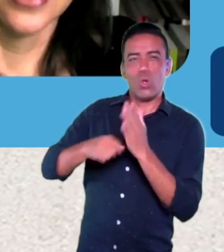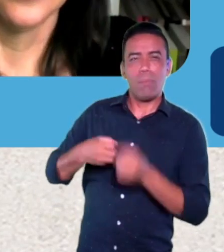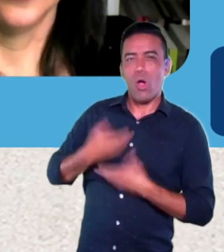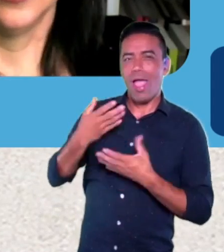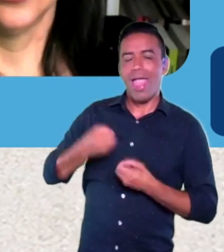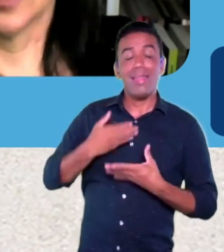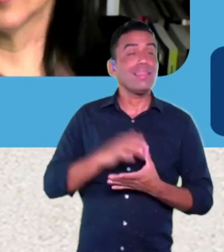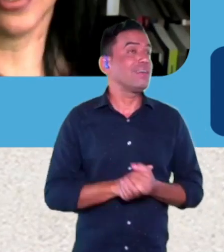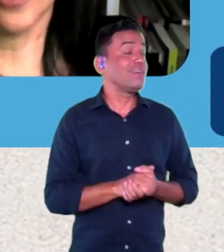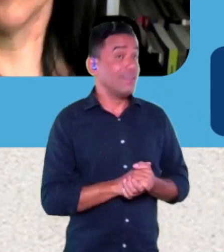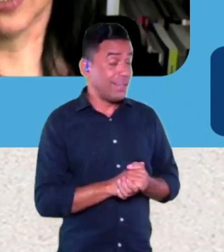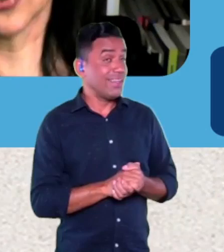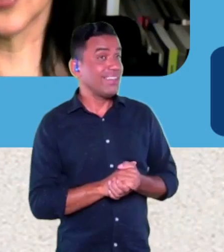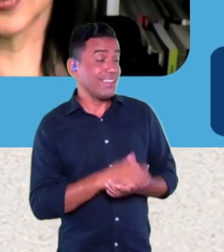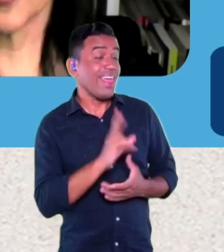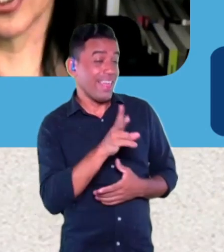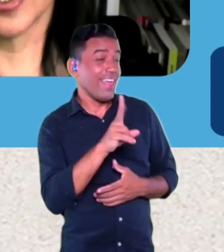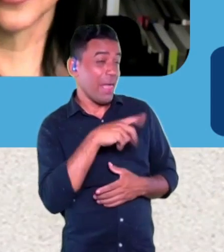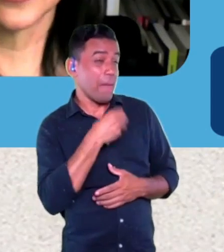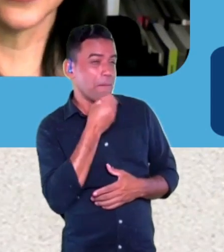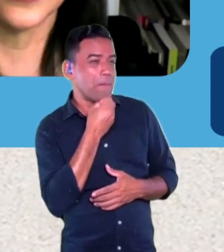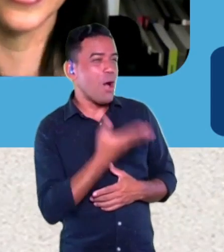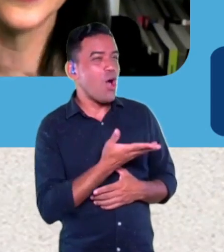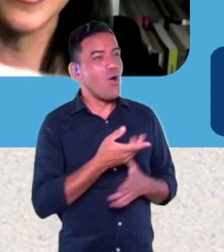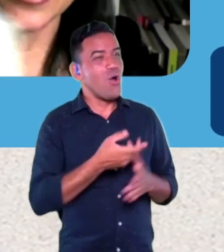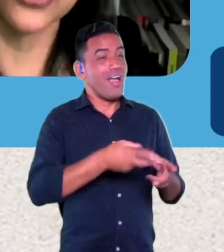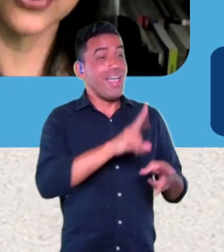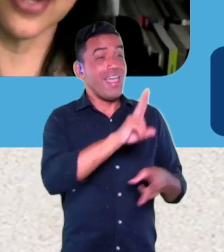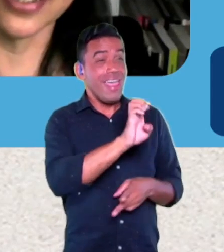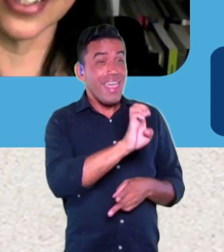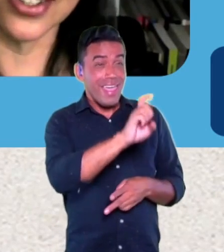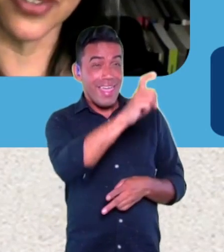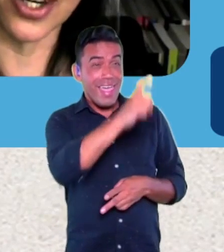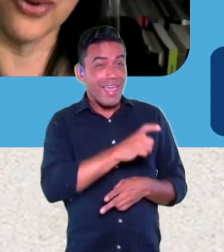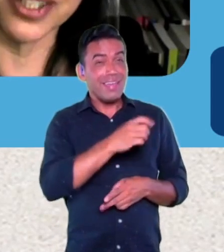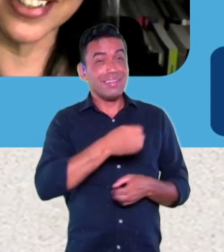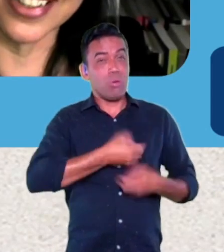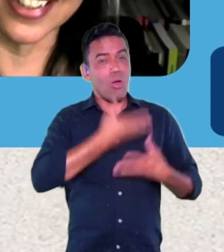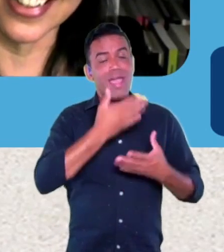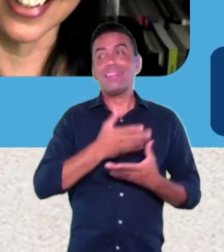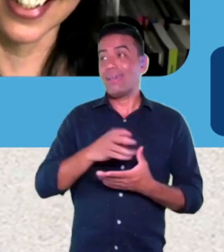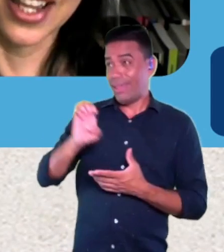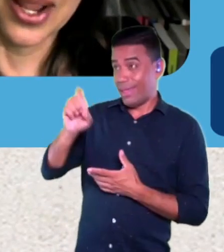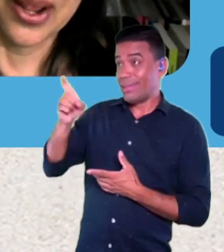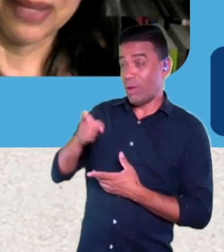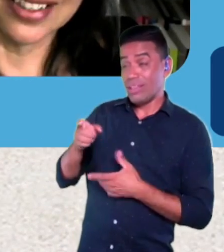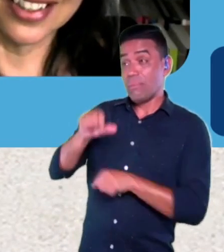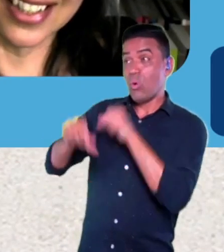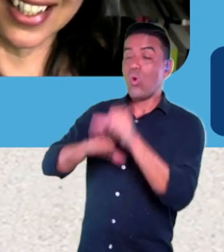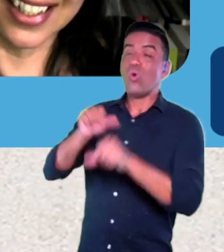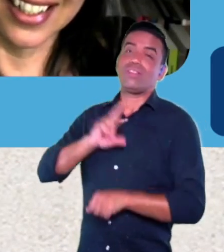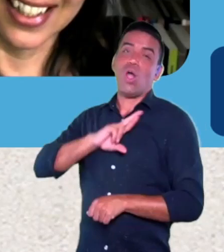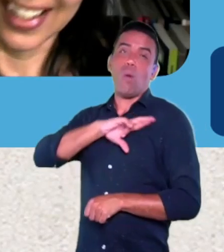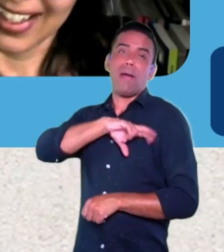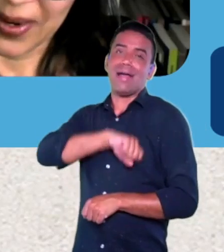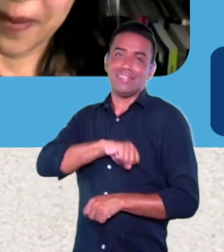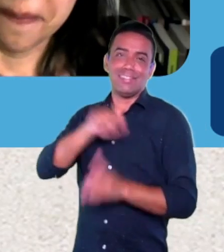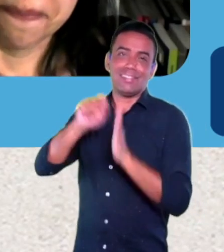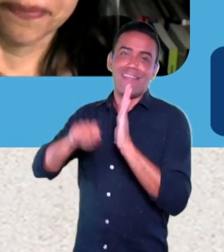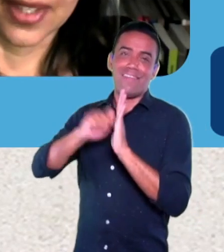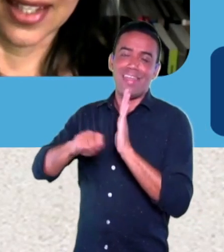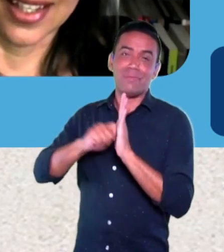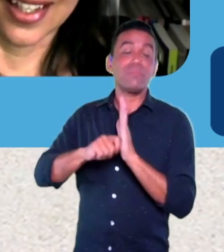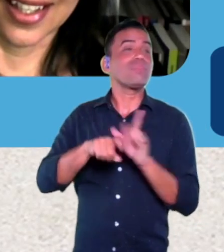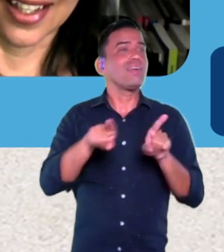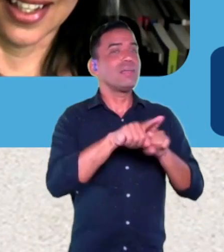muito bom. gente, tá cheio de ex-poeta. Você renega tudo que você fez antes, vira romancista. É, Mas e a ficha de hotel